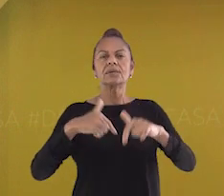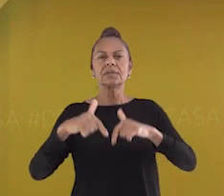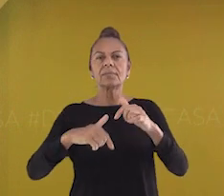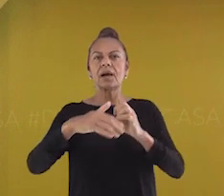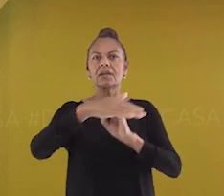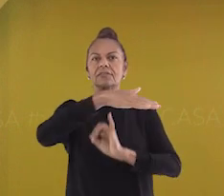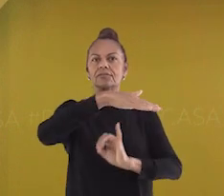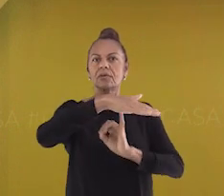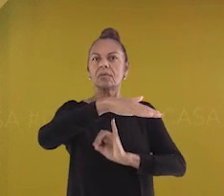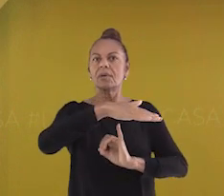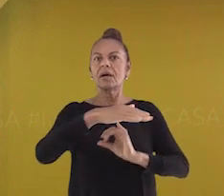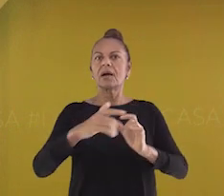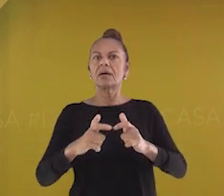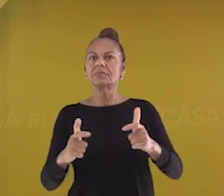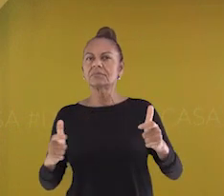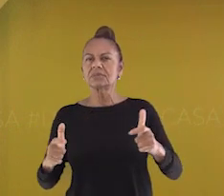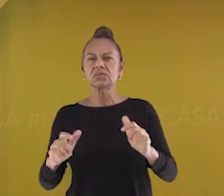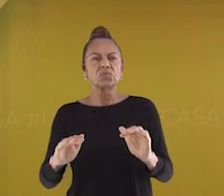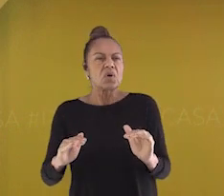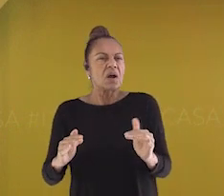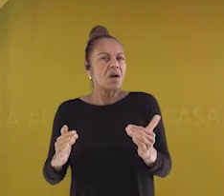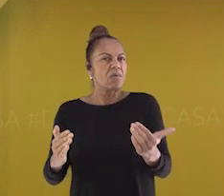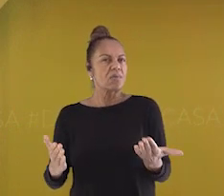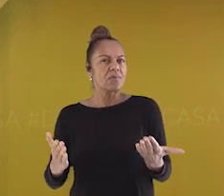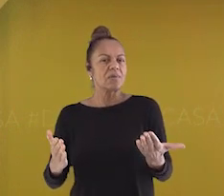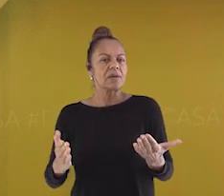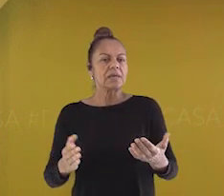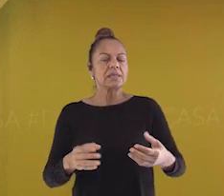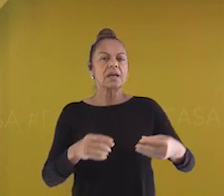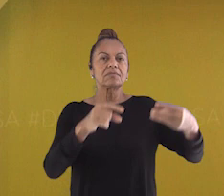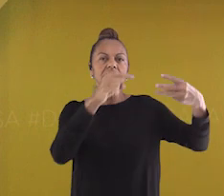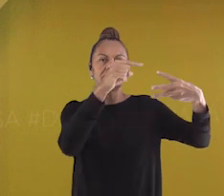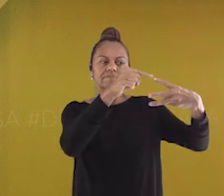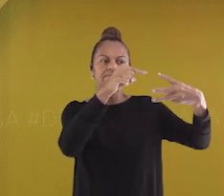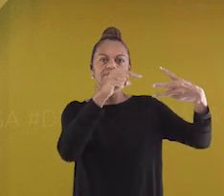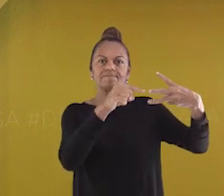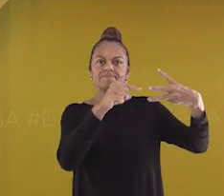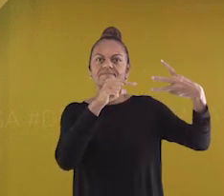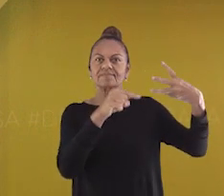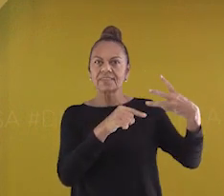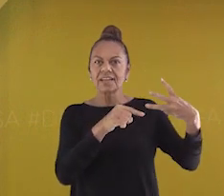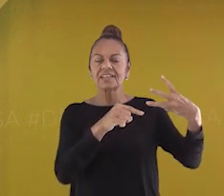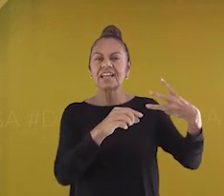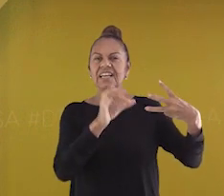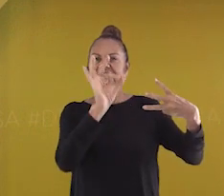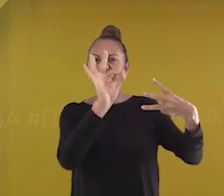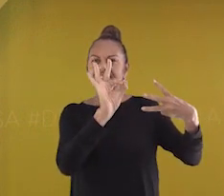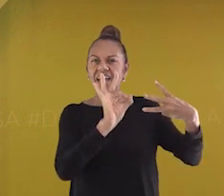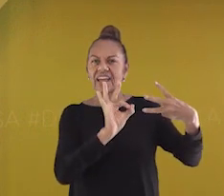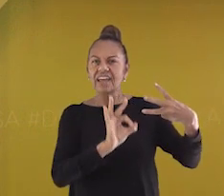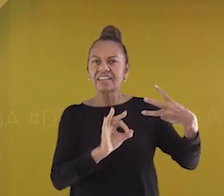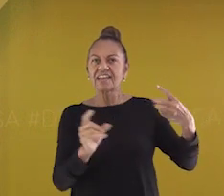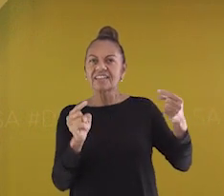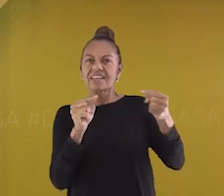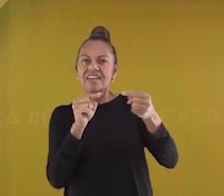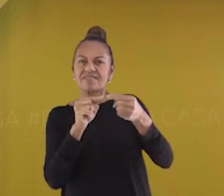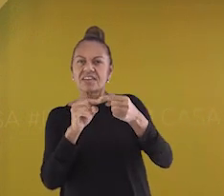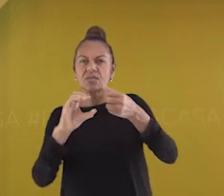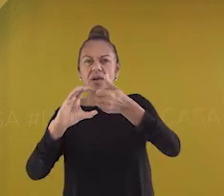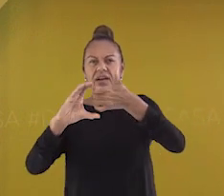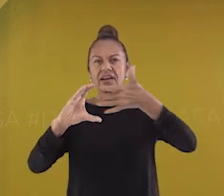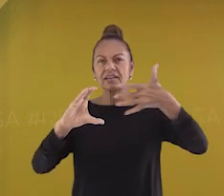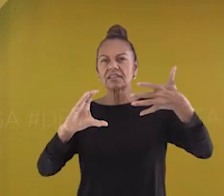para que o número de trabalhadores informais aumente de forma considerável. Assinale então a alternativa